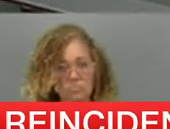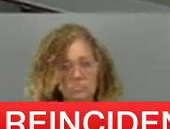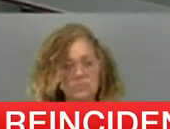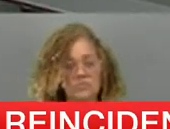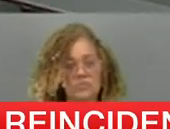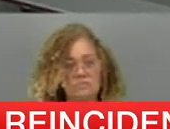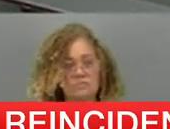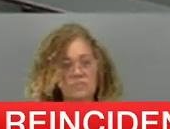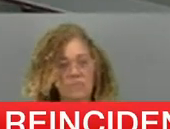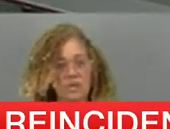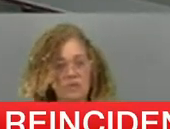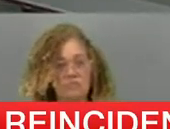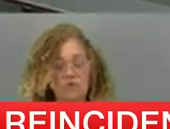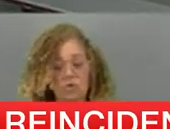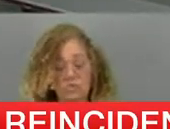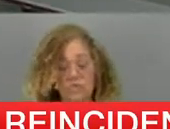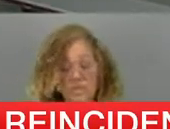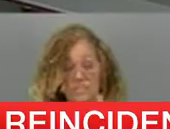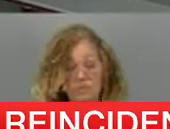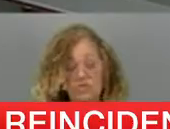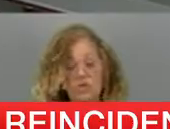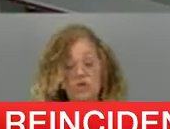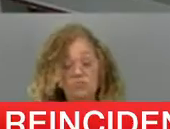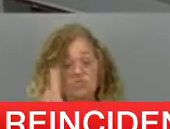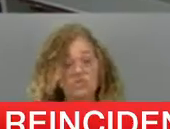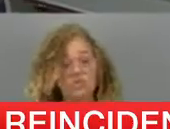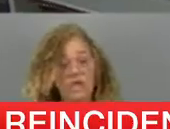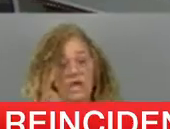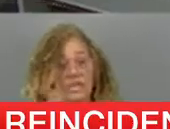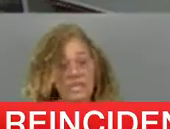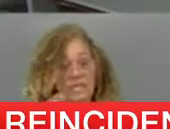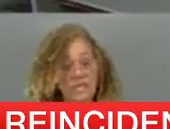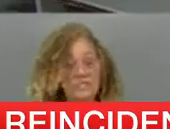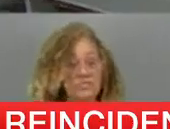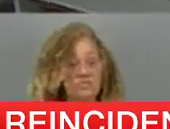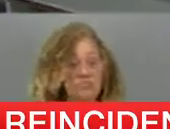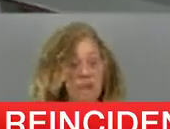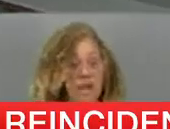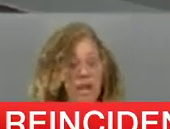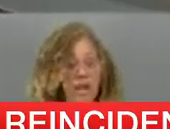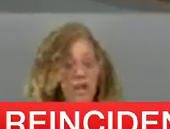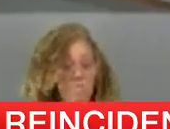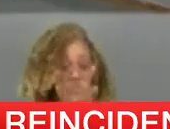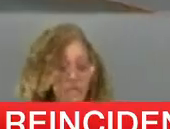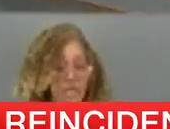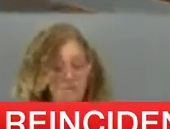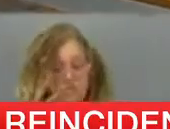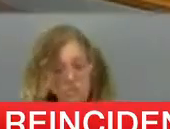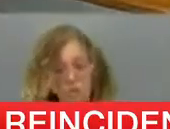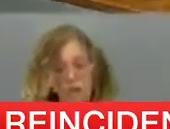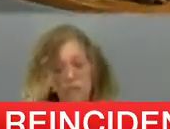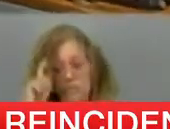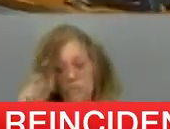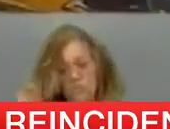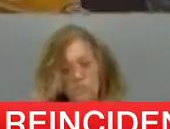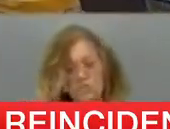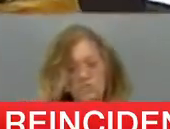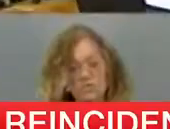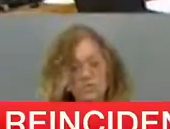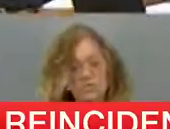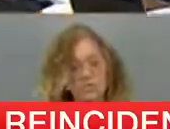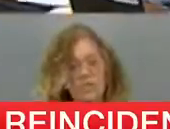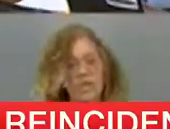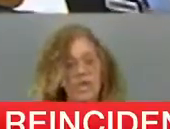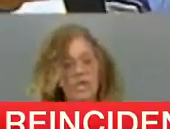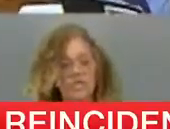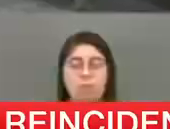condenados que optarem pelo Tratamento hormonal de redução de libido o texto original também previa a castração física